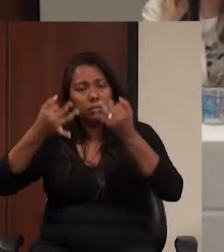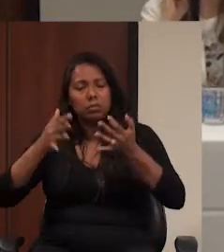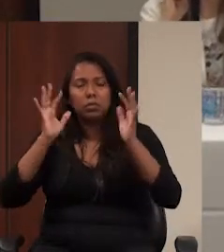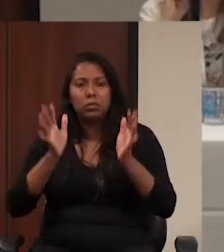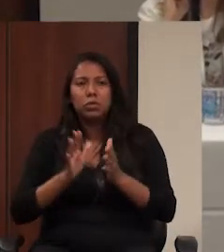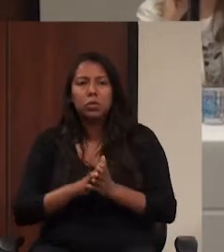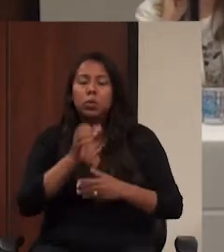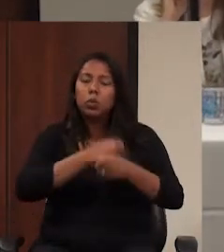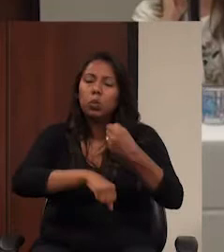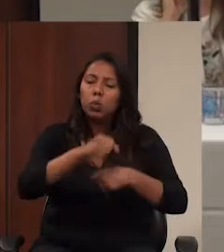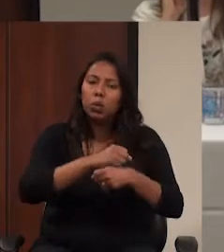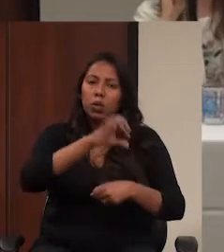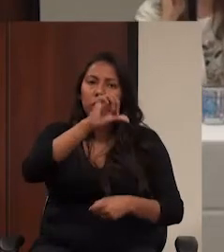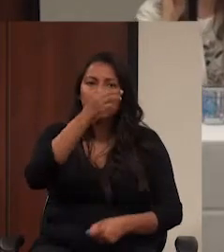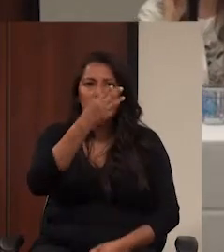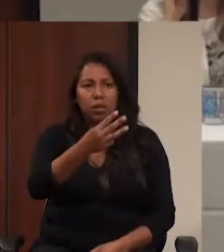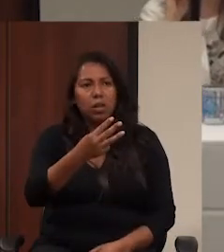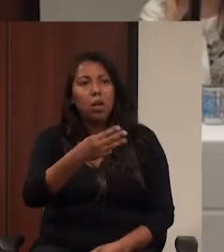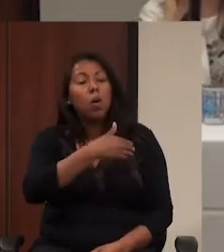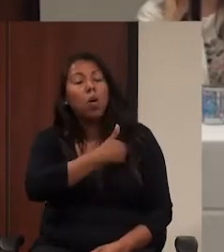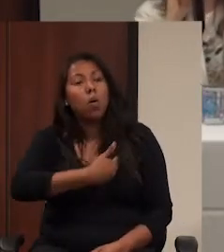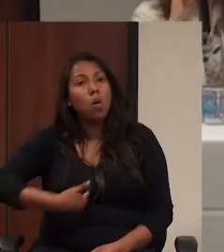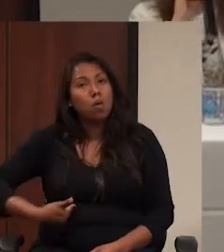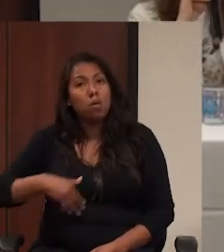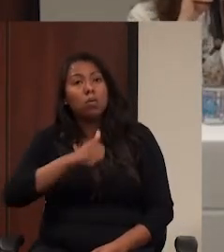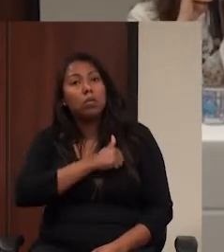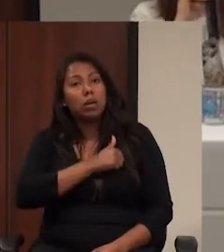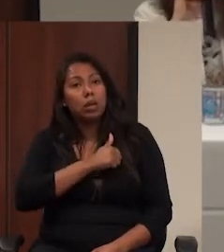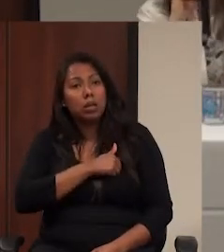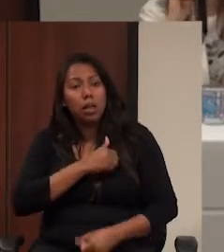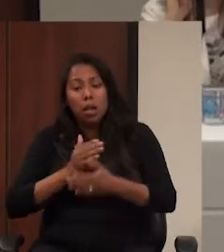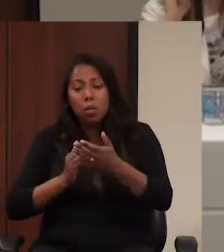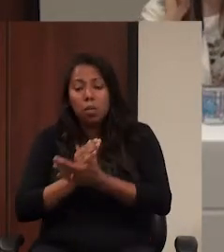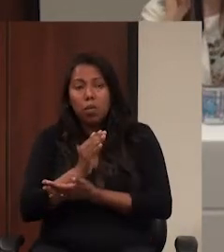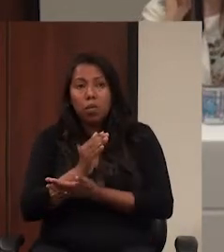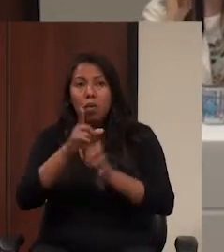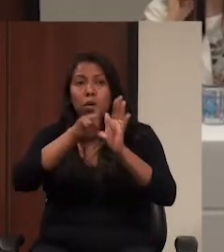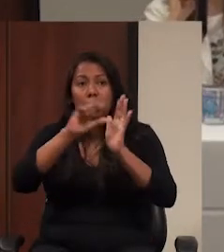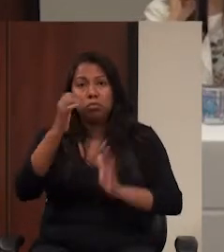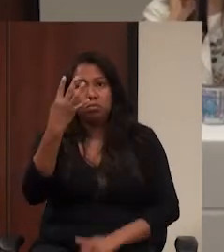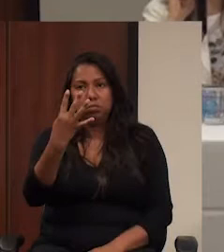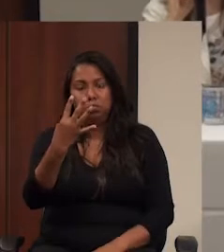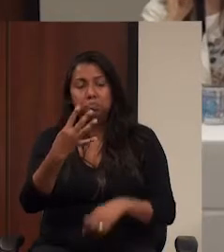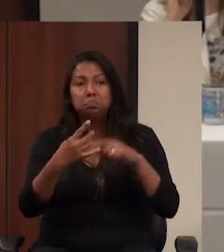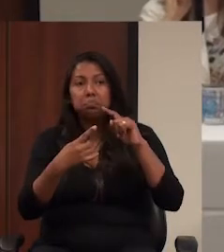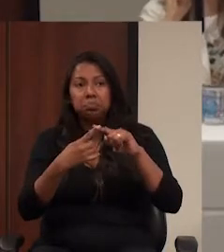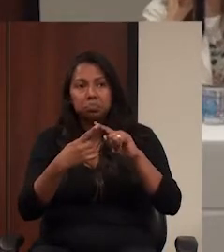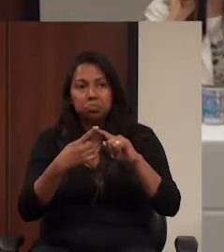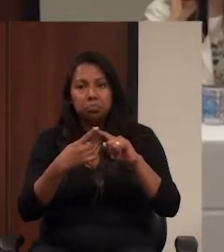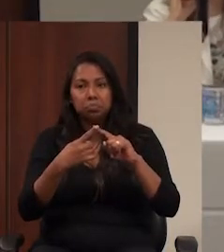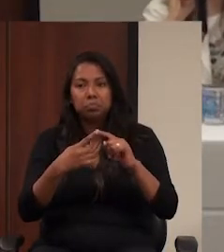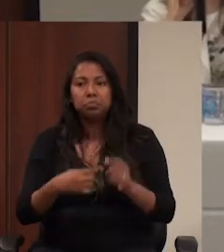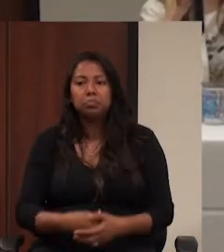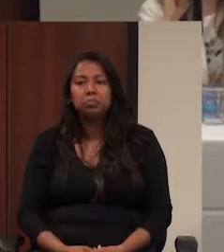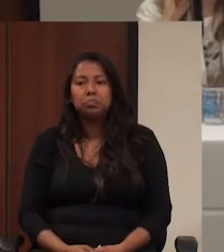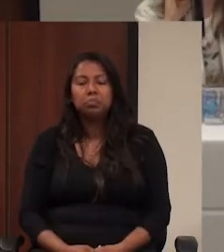em 93, o governo do condado de British Columbia, eles aprovaram 4 leis. Uma lei que chama Representation